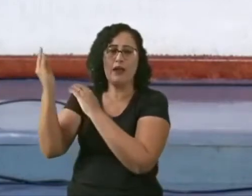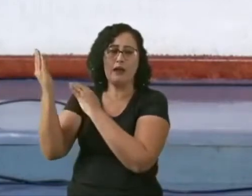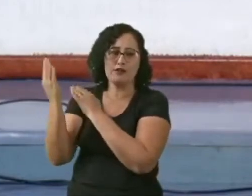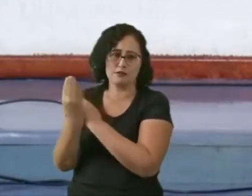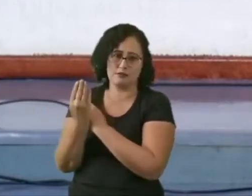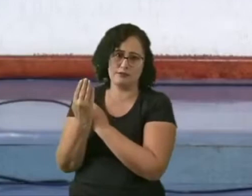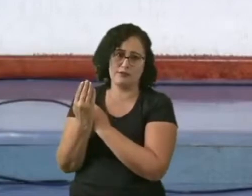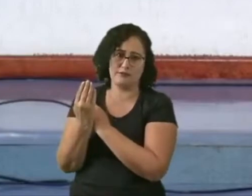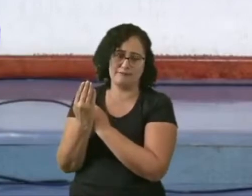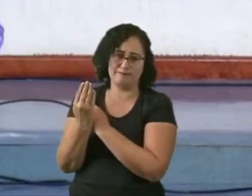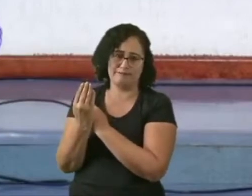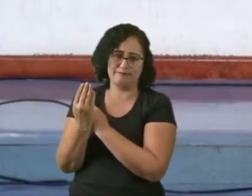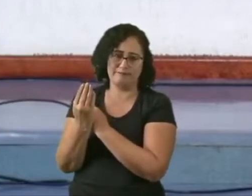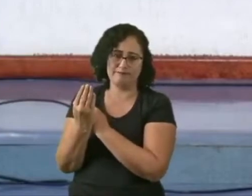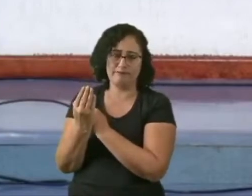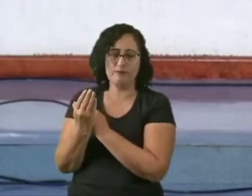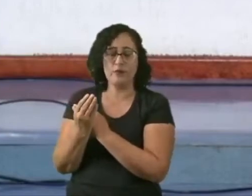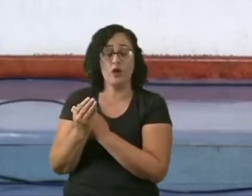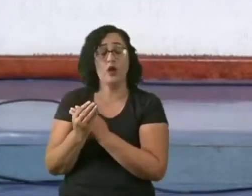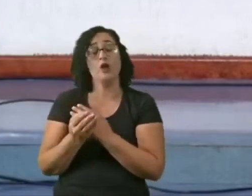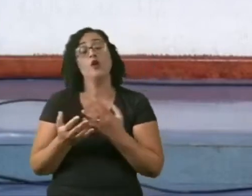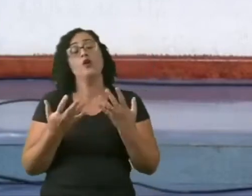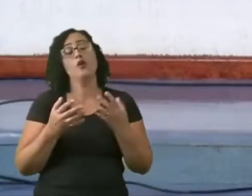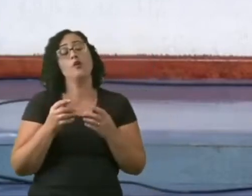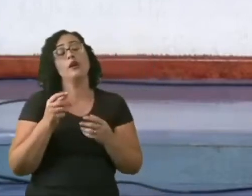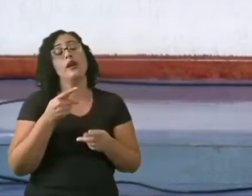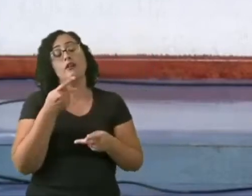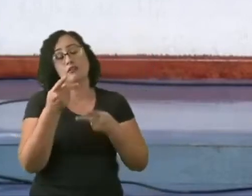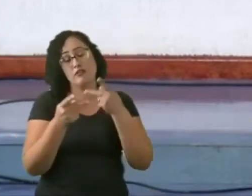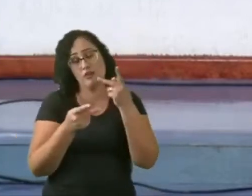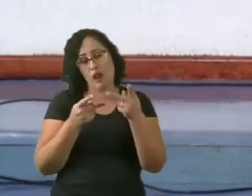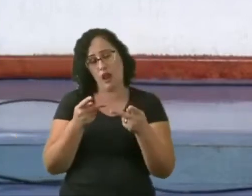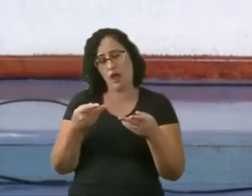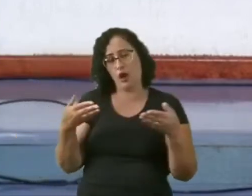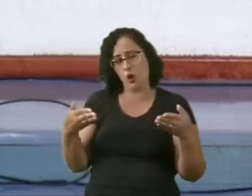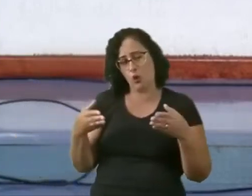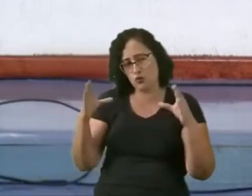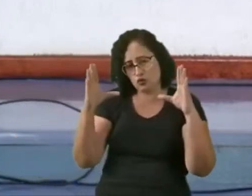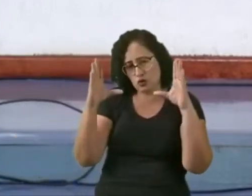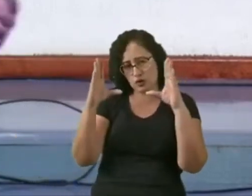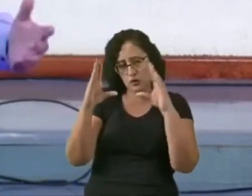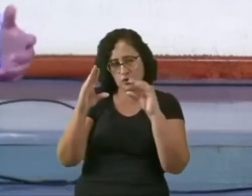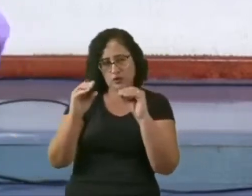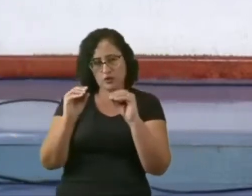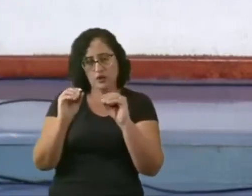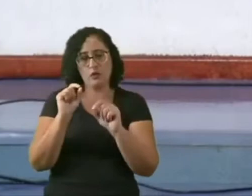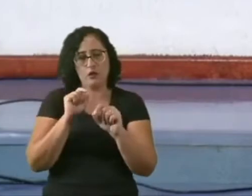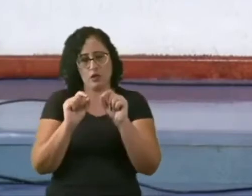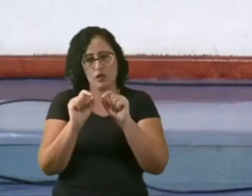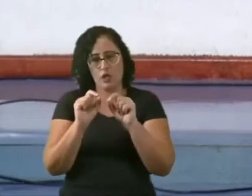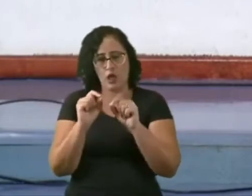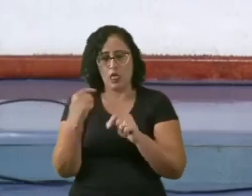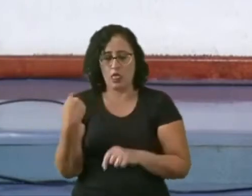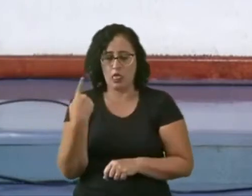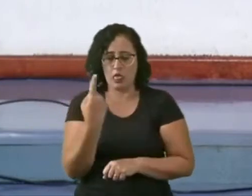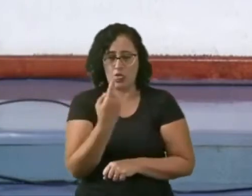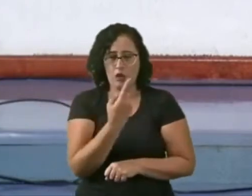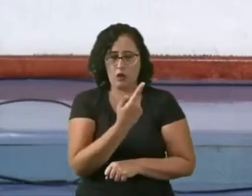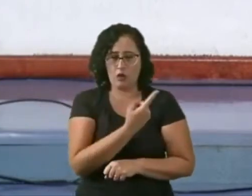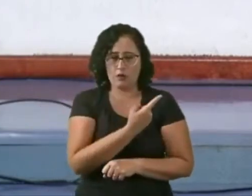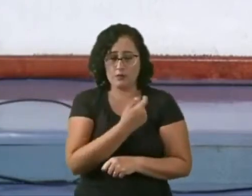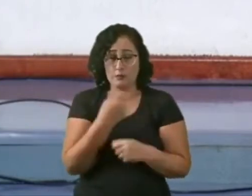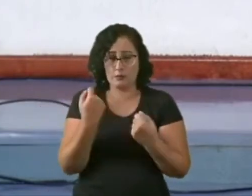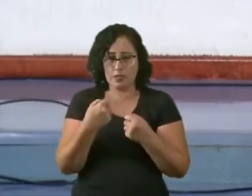que precisamos fazer a leitura do todo. Não só daquilo que